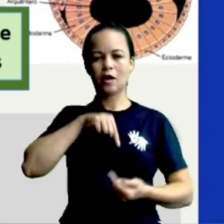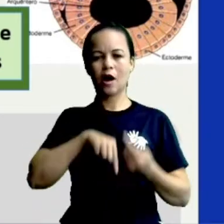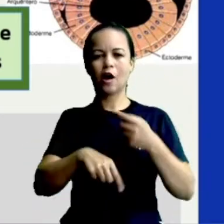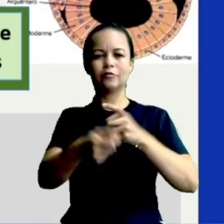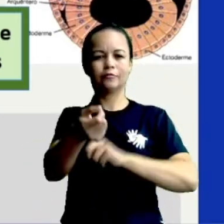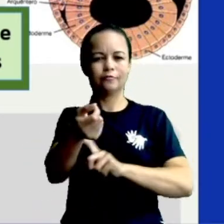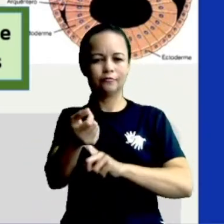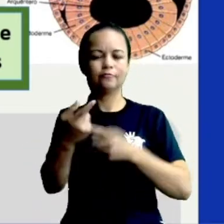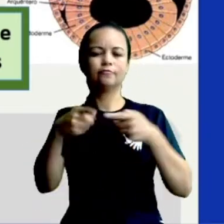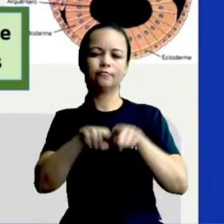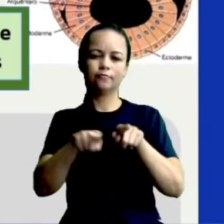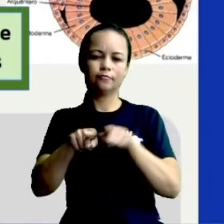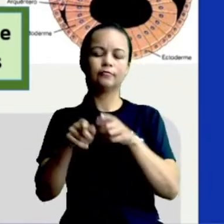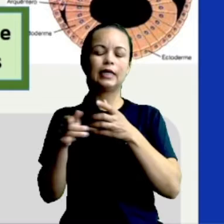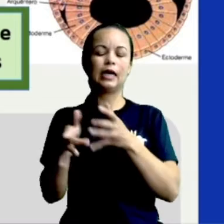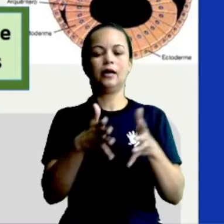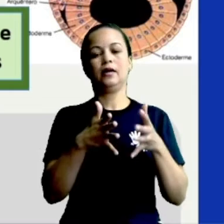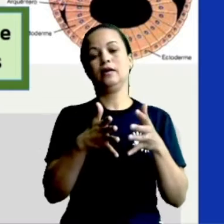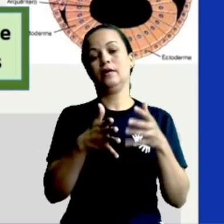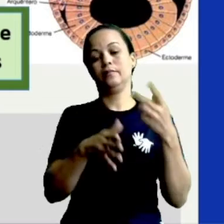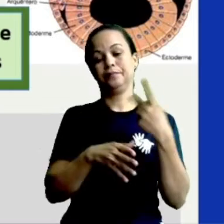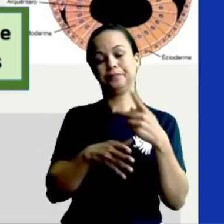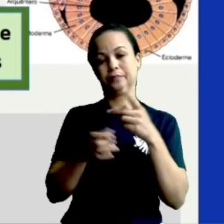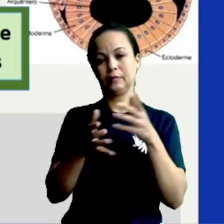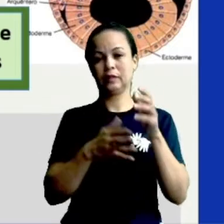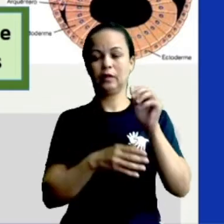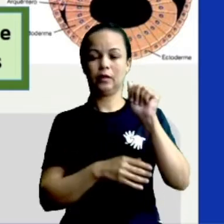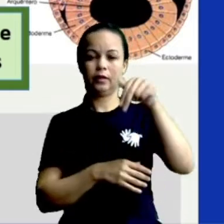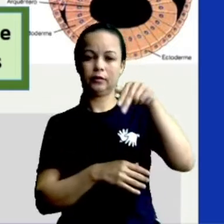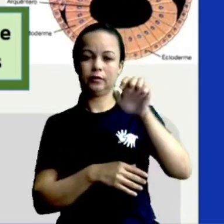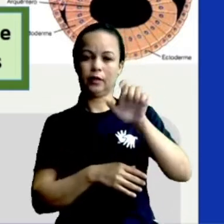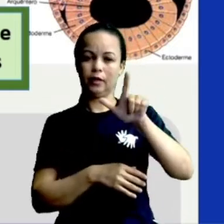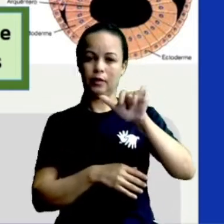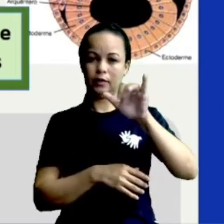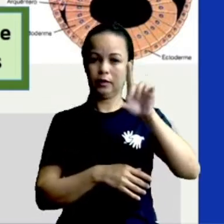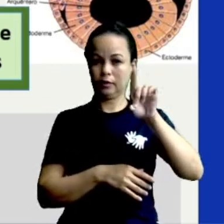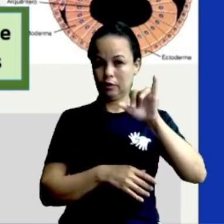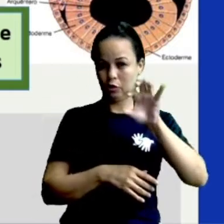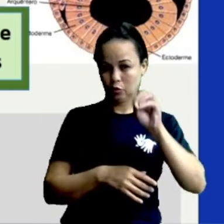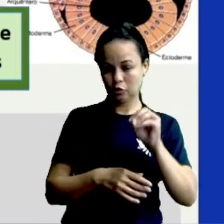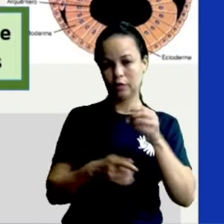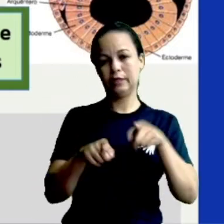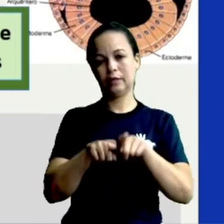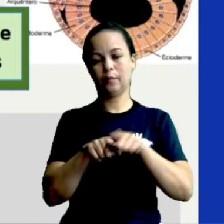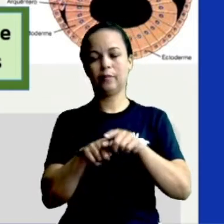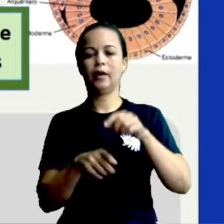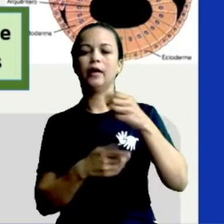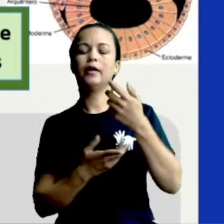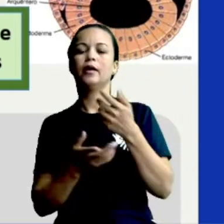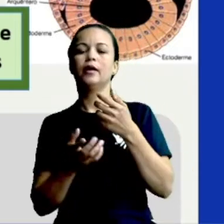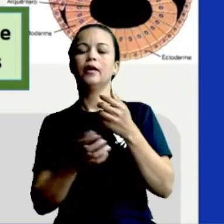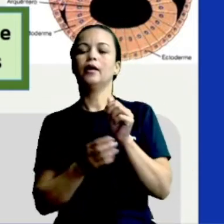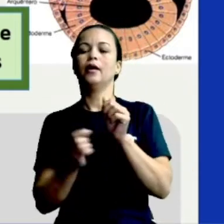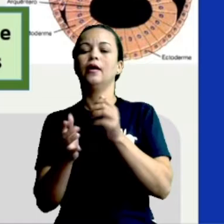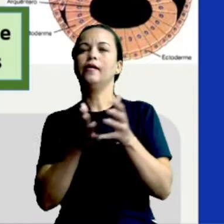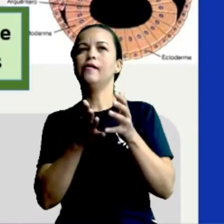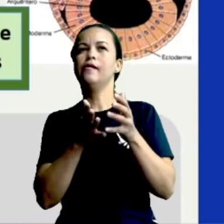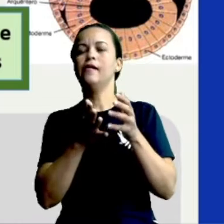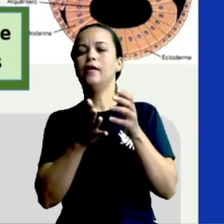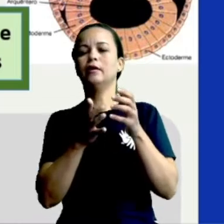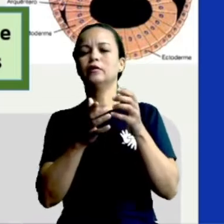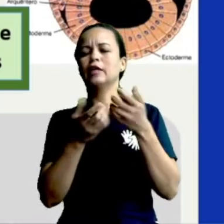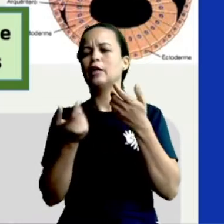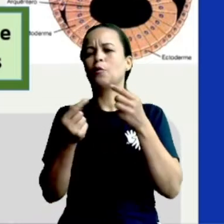nervoso. Então, a partir dos anelídeos e moluscos, que falaremos hoje, e dos artrópodes e equinodermos, e até